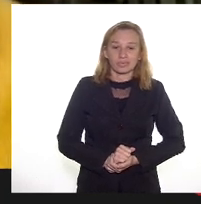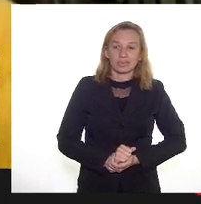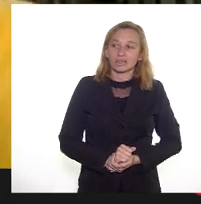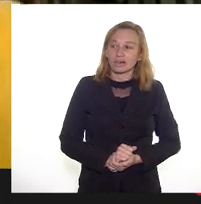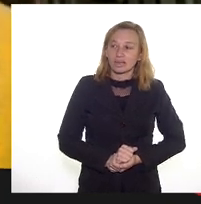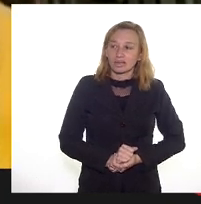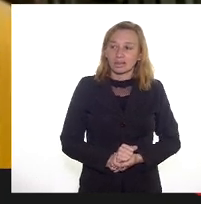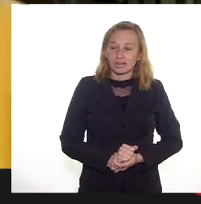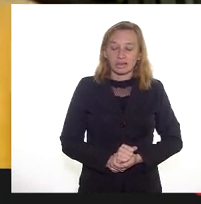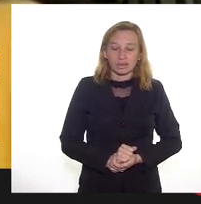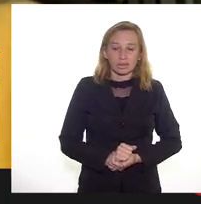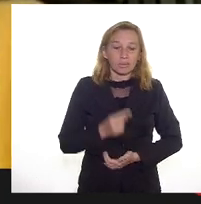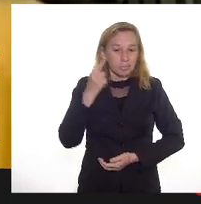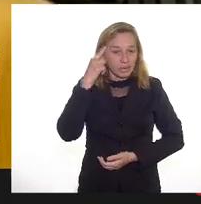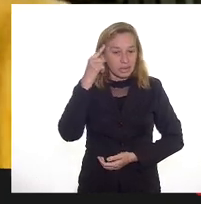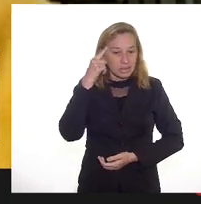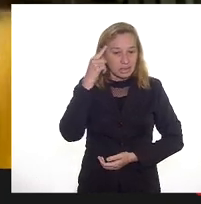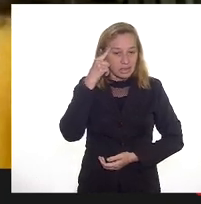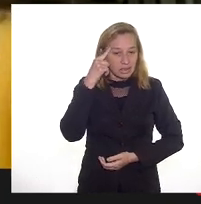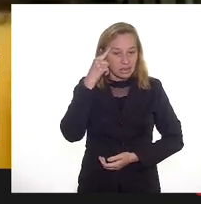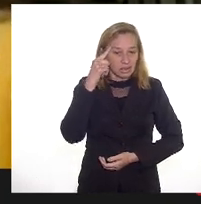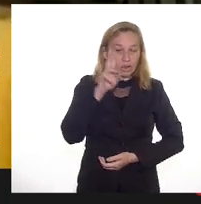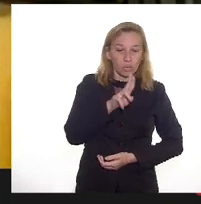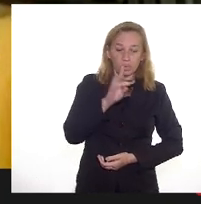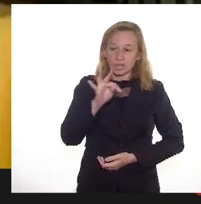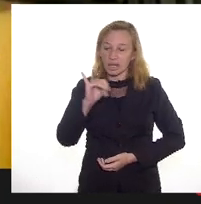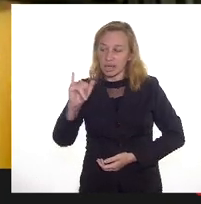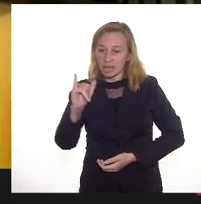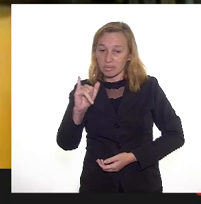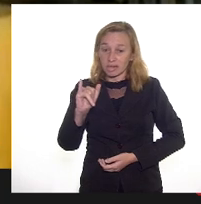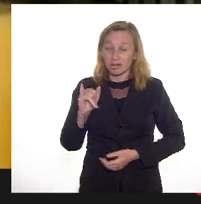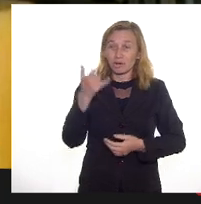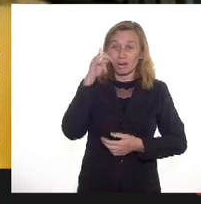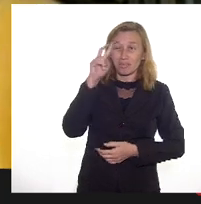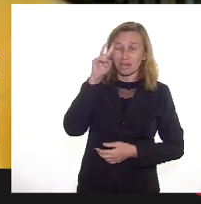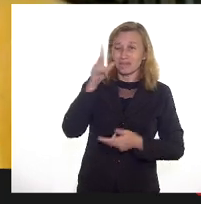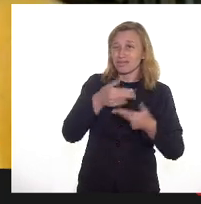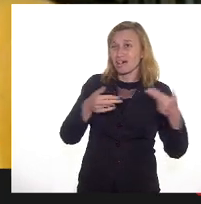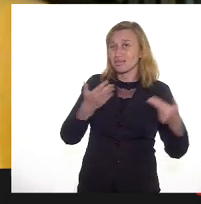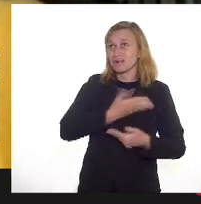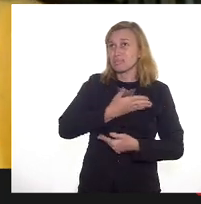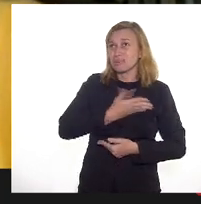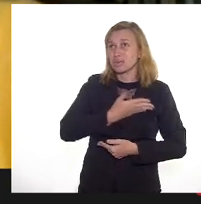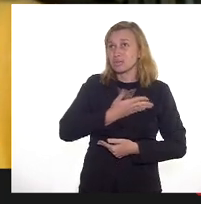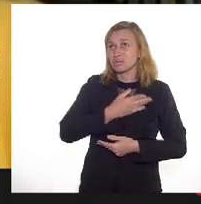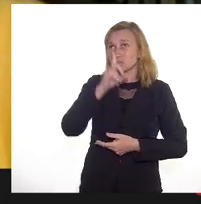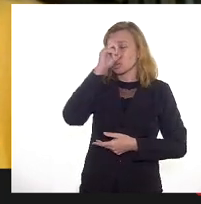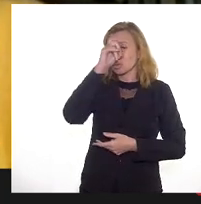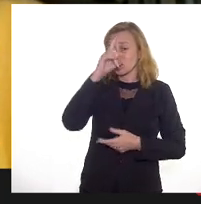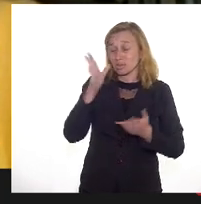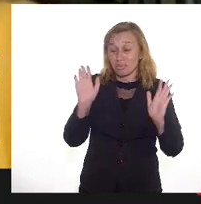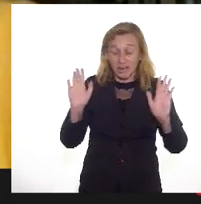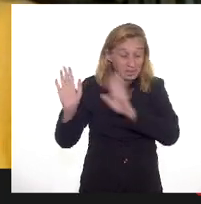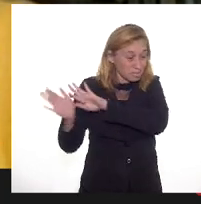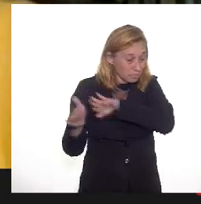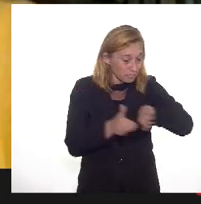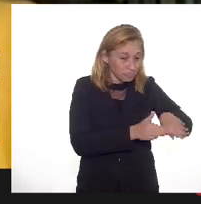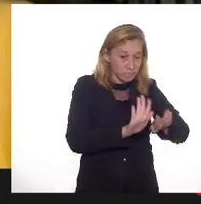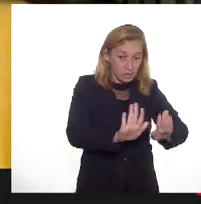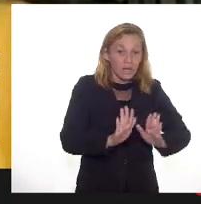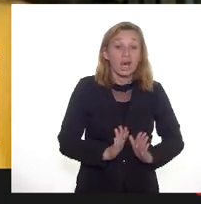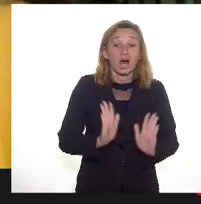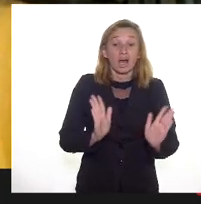amigos, né, internados por Covid. Como historiadora,